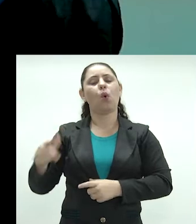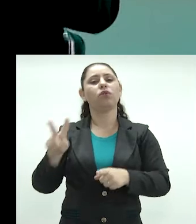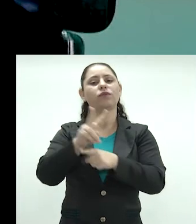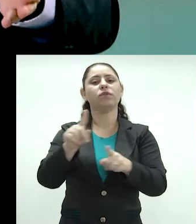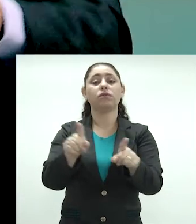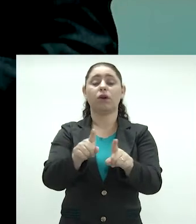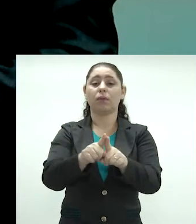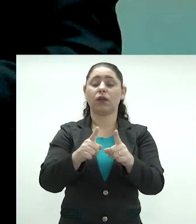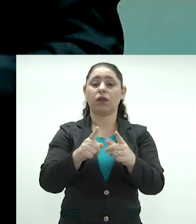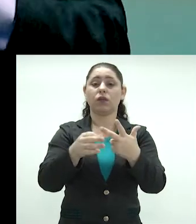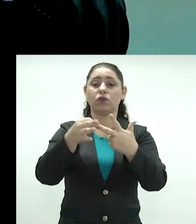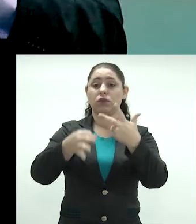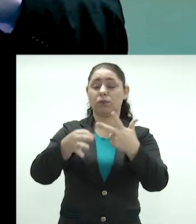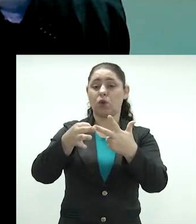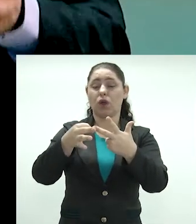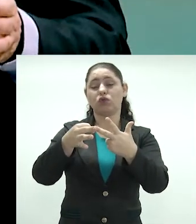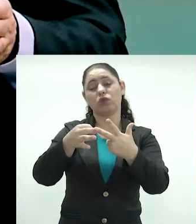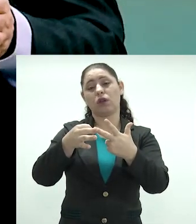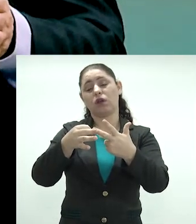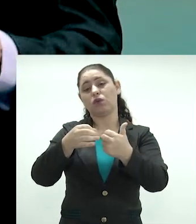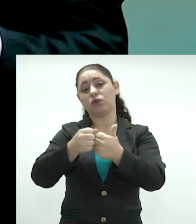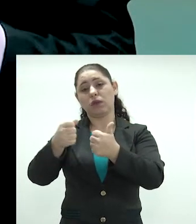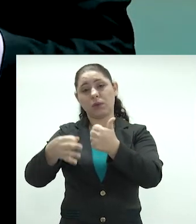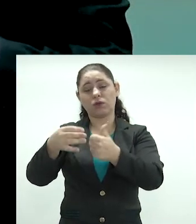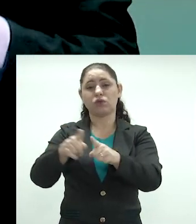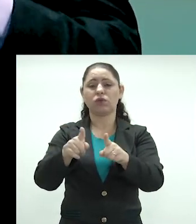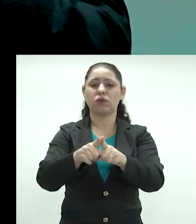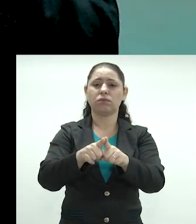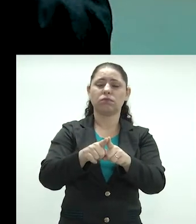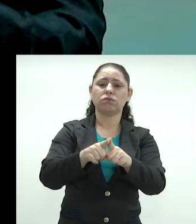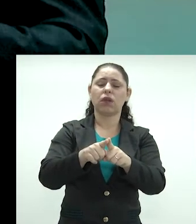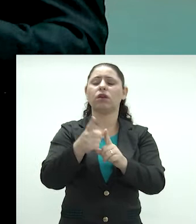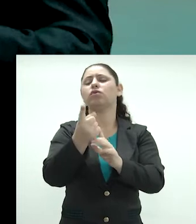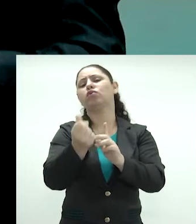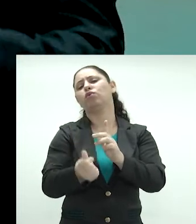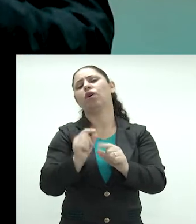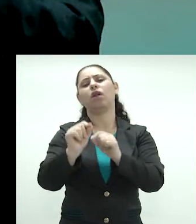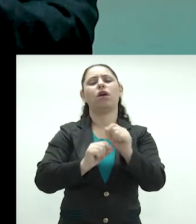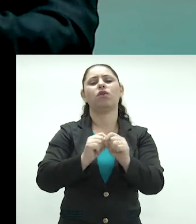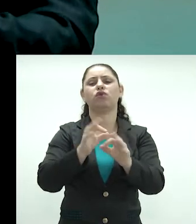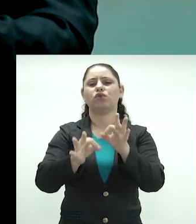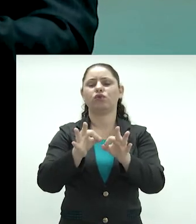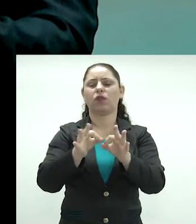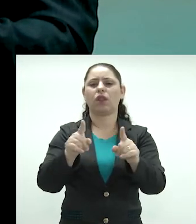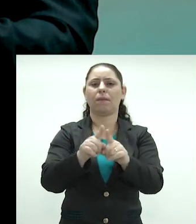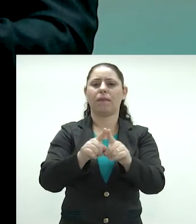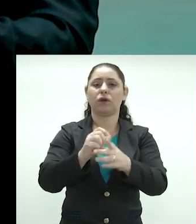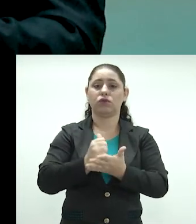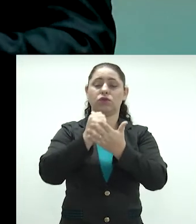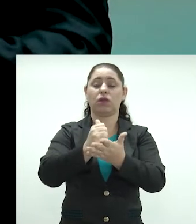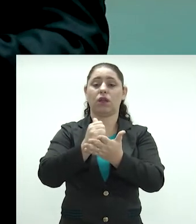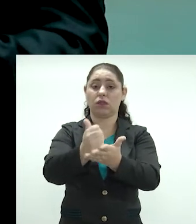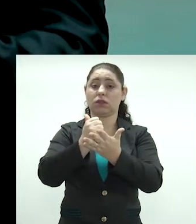fiscalização, Tribunal de Contas. O Poder Executivo, ao tomar a sua decisão, cabe ao Ministério Público ajudar na decisão, trazendo informação